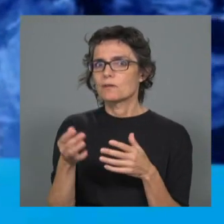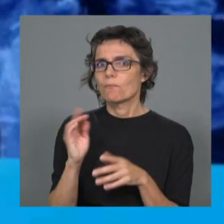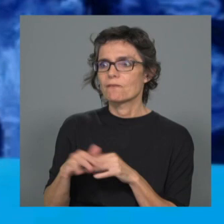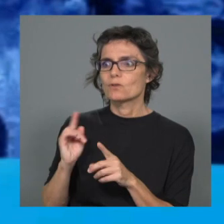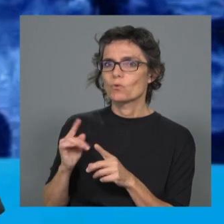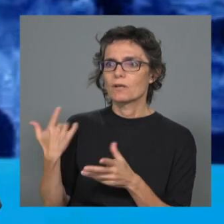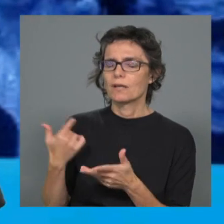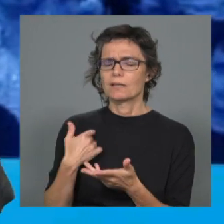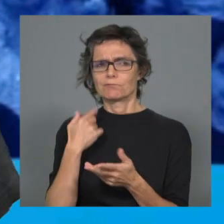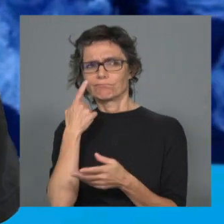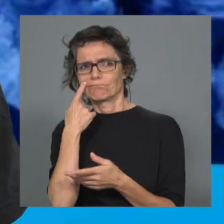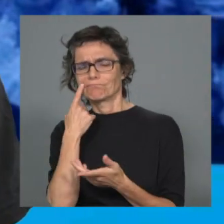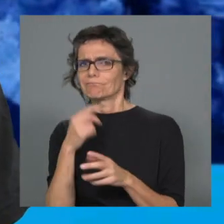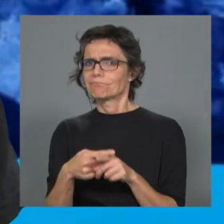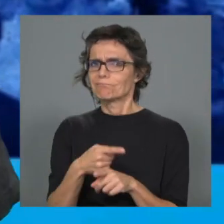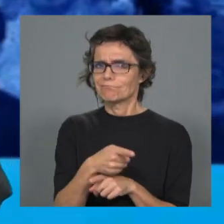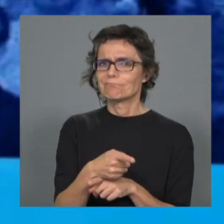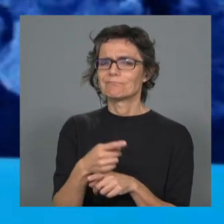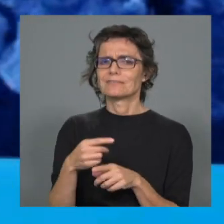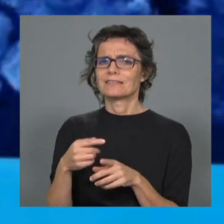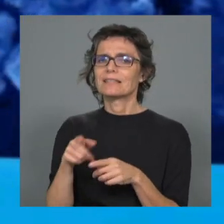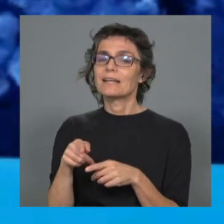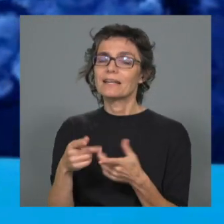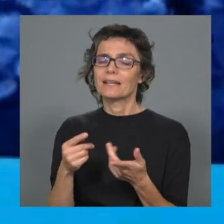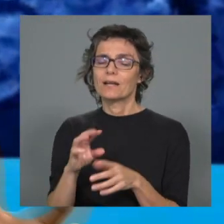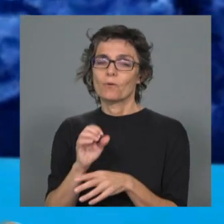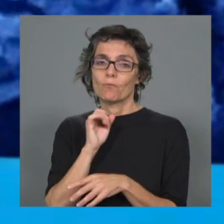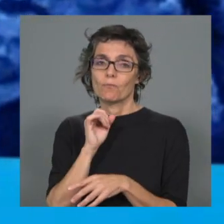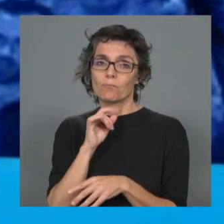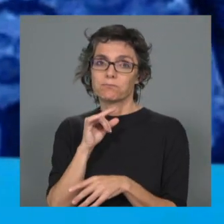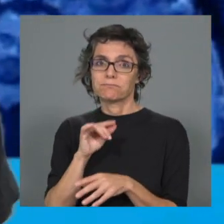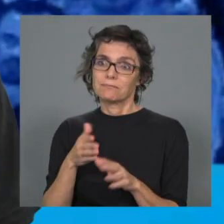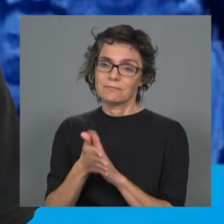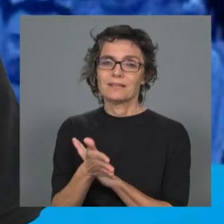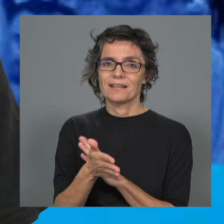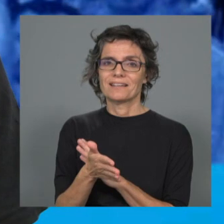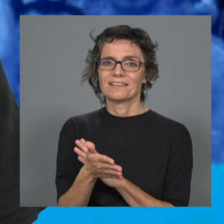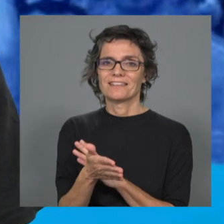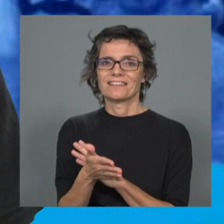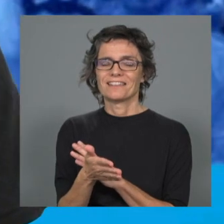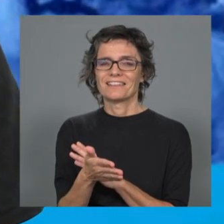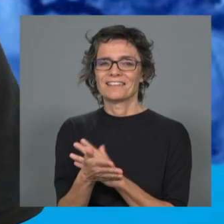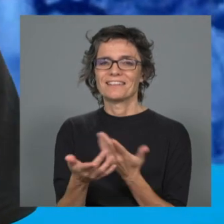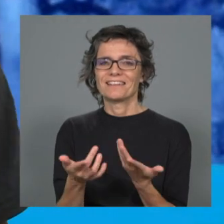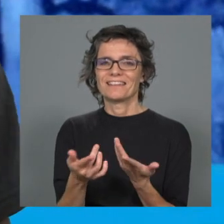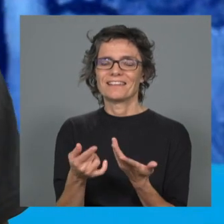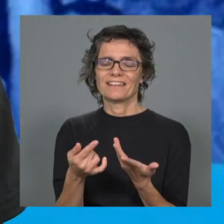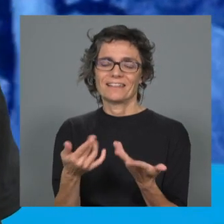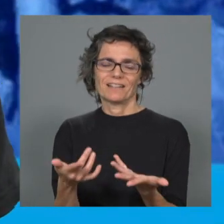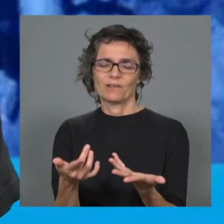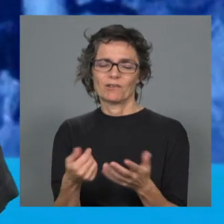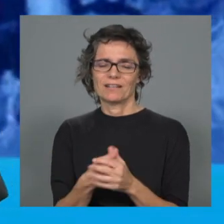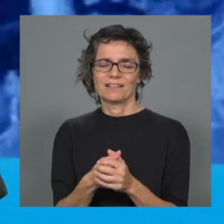Quando surgiu a oportunidade de me ingressar na academia, lá fui e depois consegui entrar